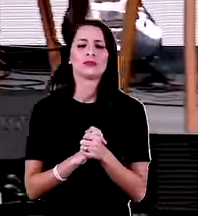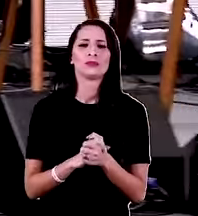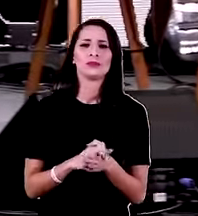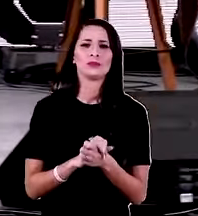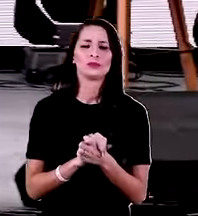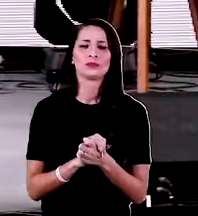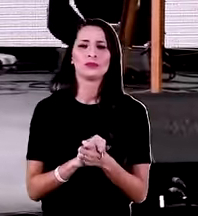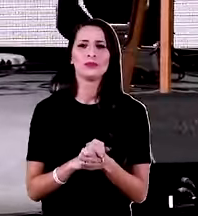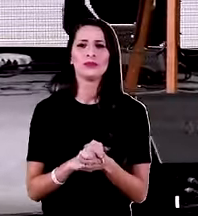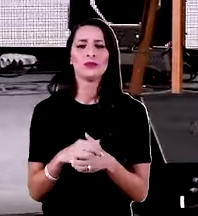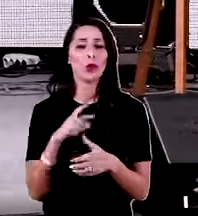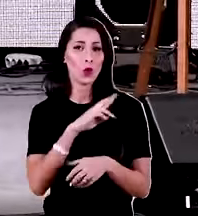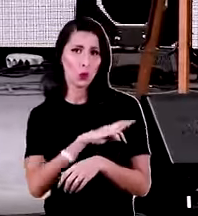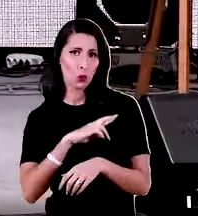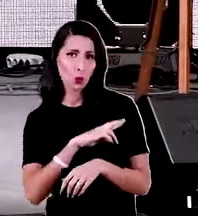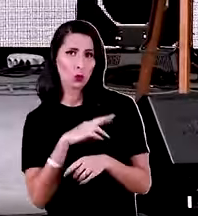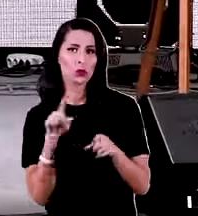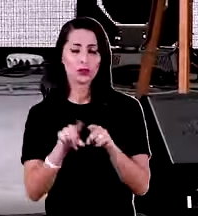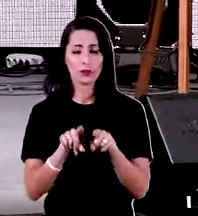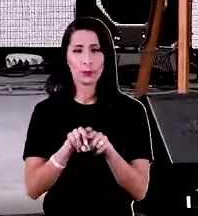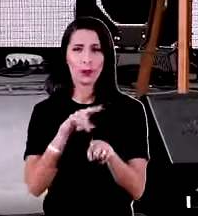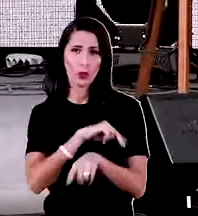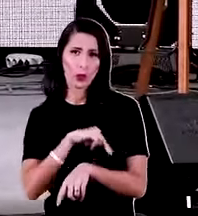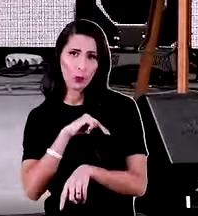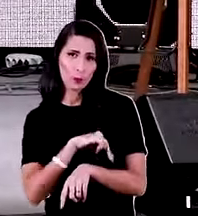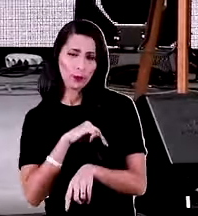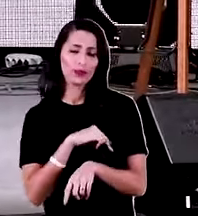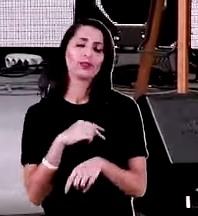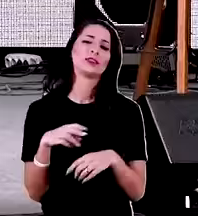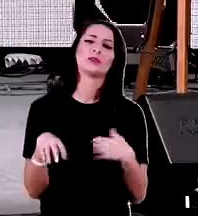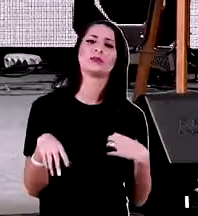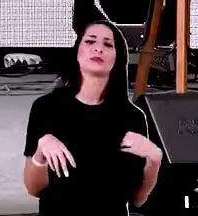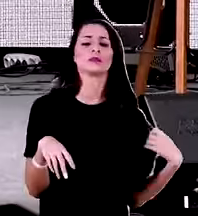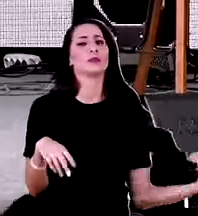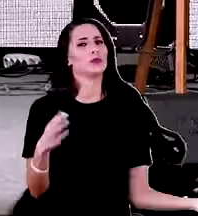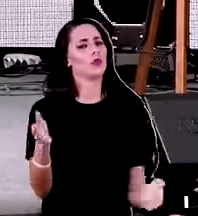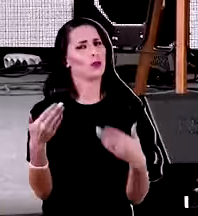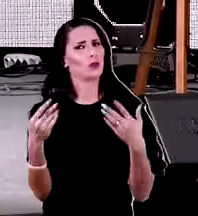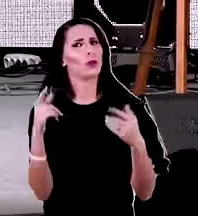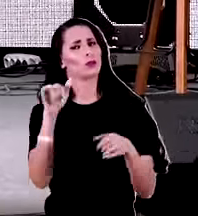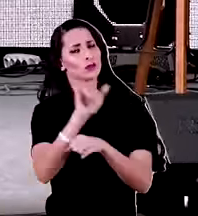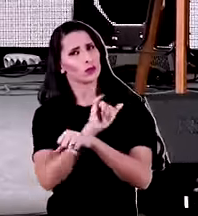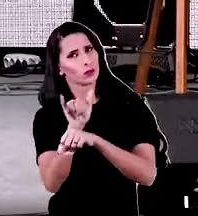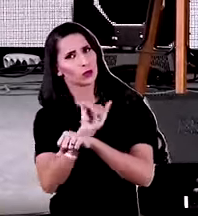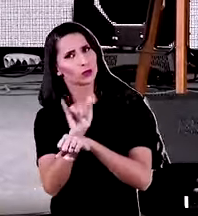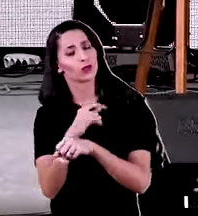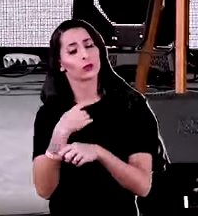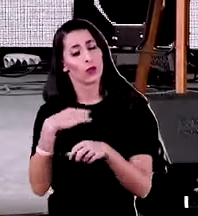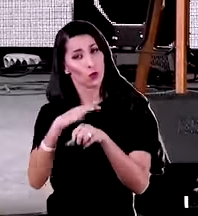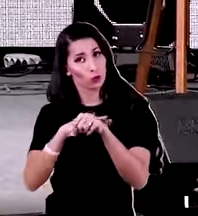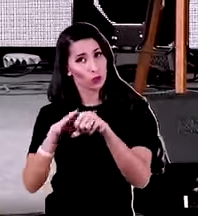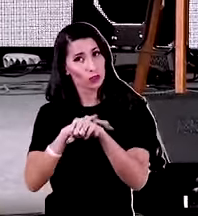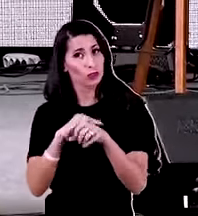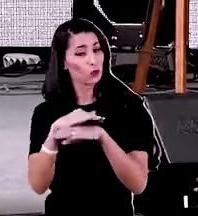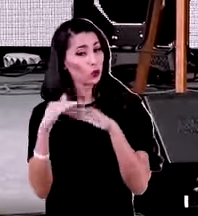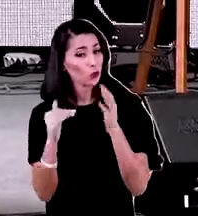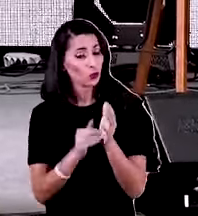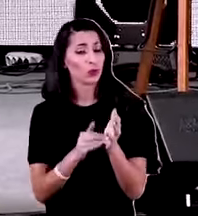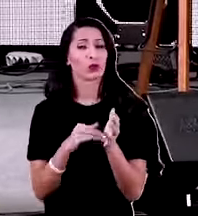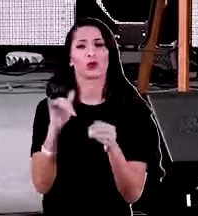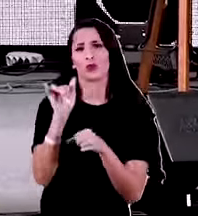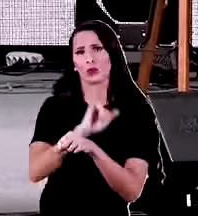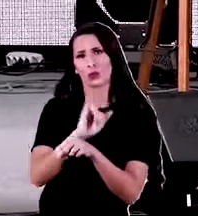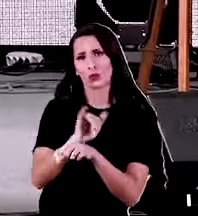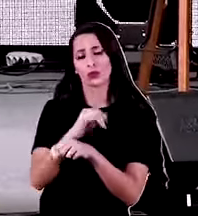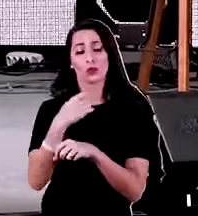Boa, Ruth e Noemi. Então, é isso. Vamos embora. Você que está aí no YouTube, eu estou aqui conversando com todo mundo no YouTube, porque eu fico assim, eu fico no